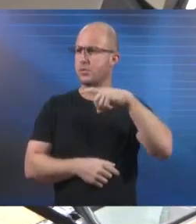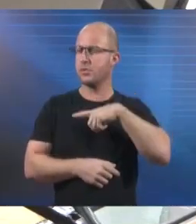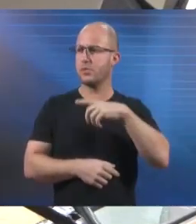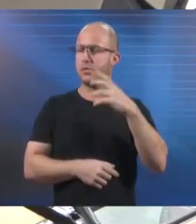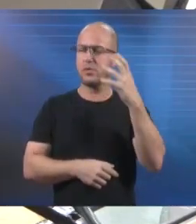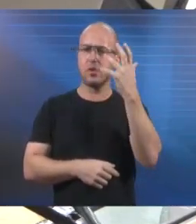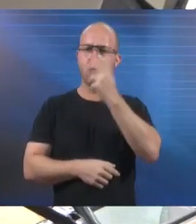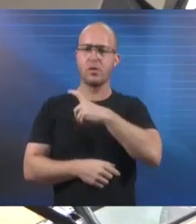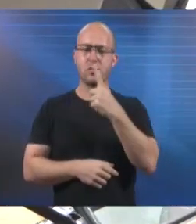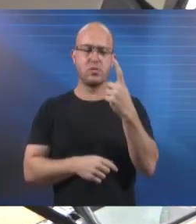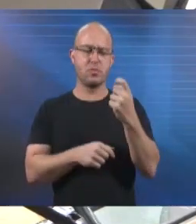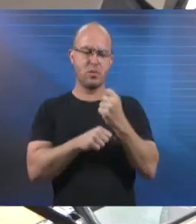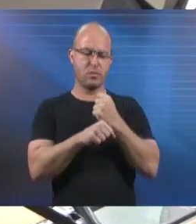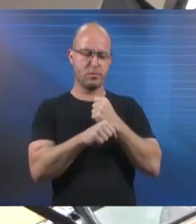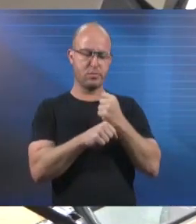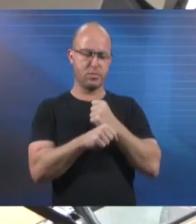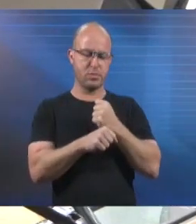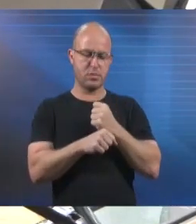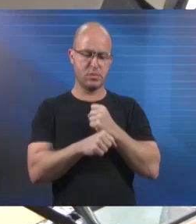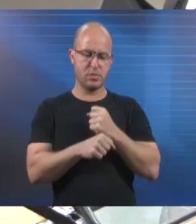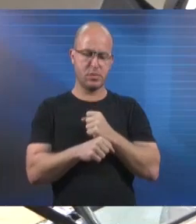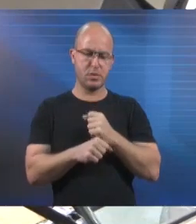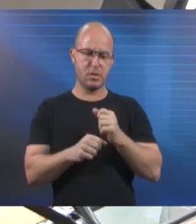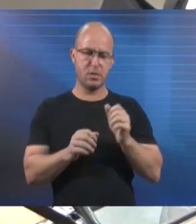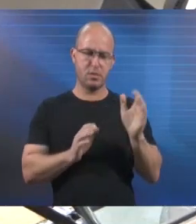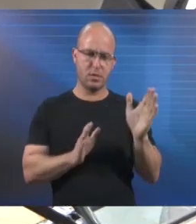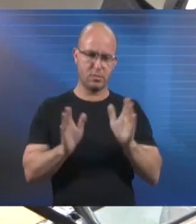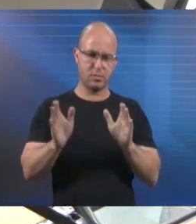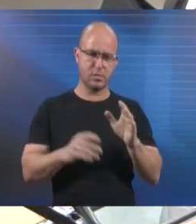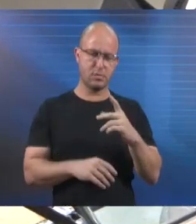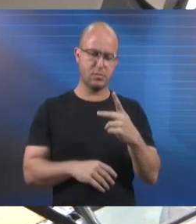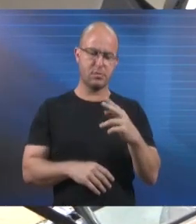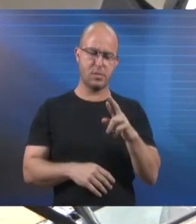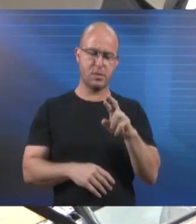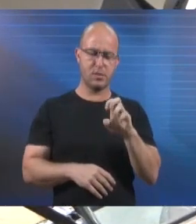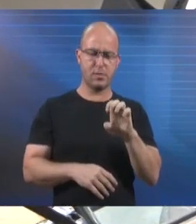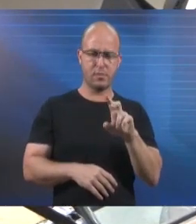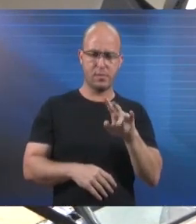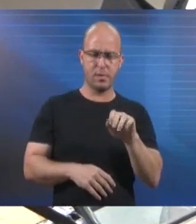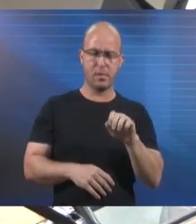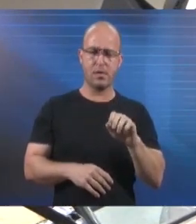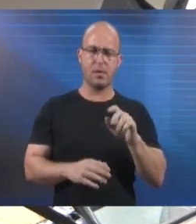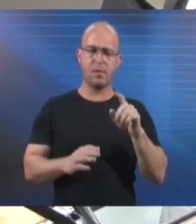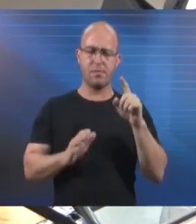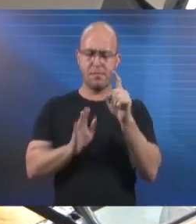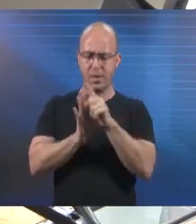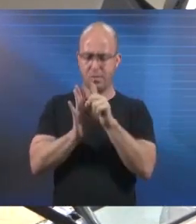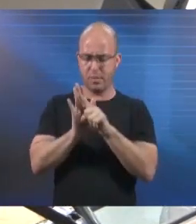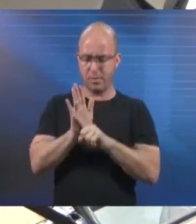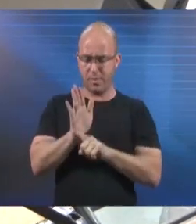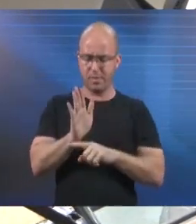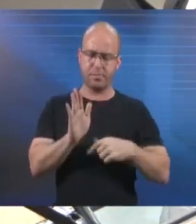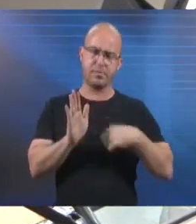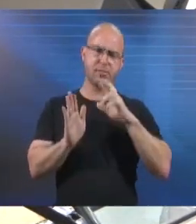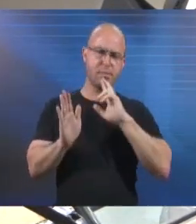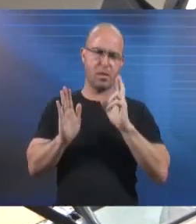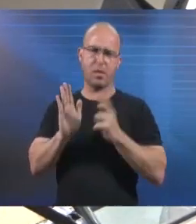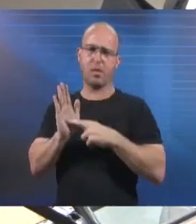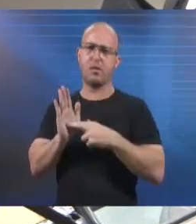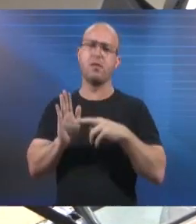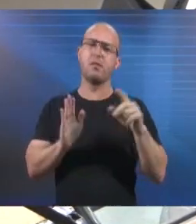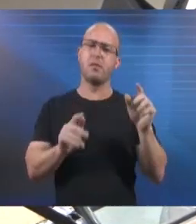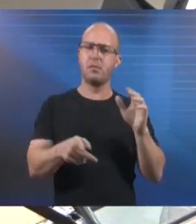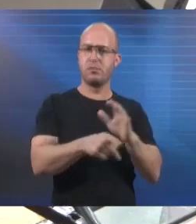quase um ano depois de concedida a licença prévia para responder a questionamentos feitos pelo